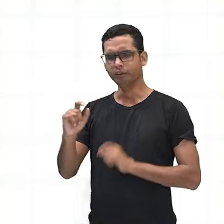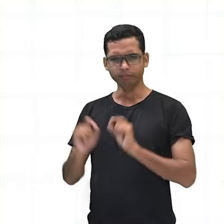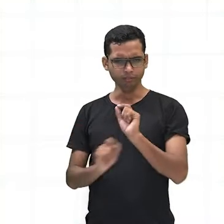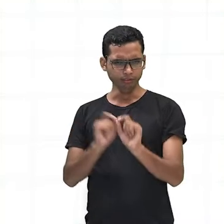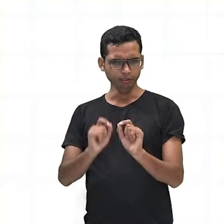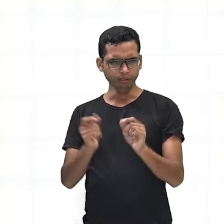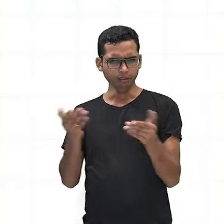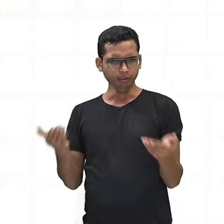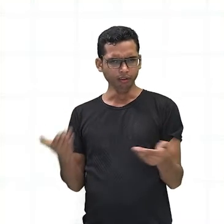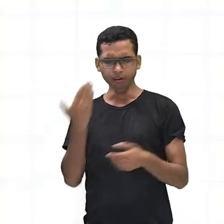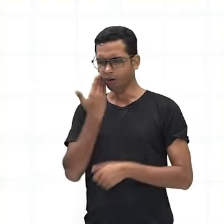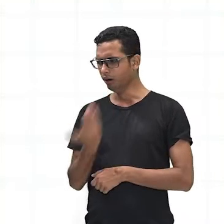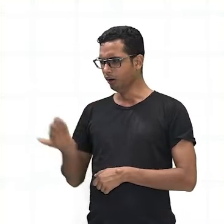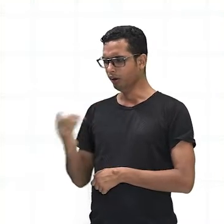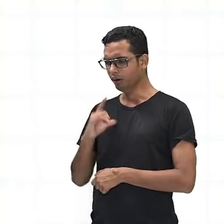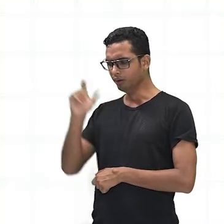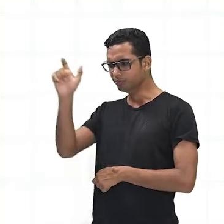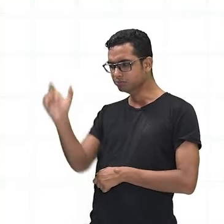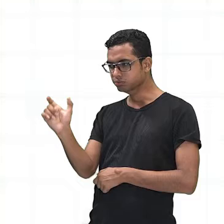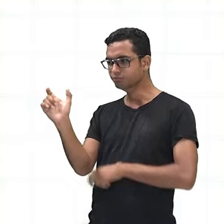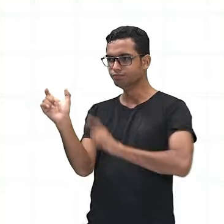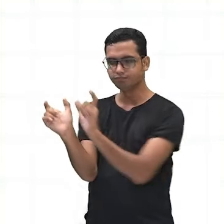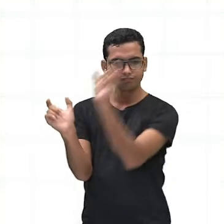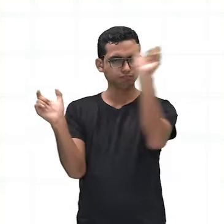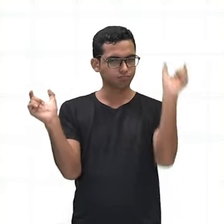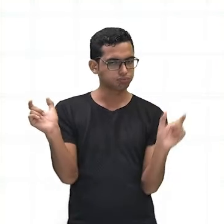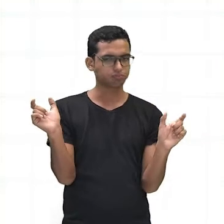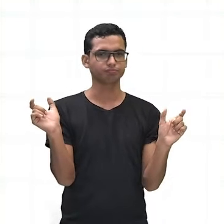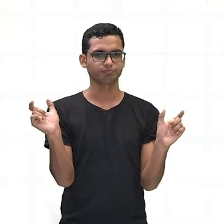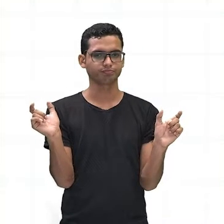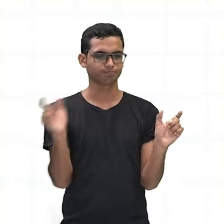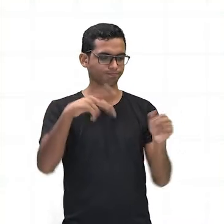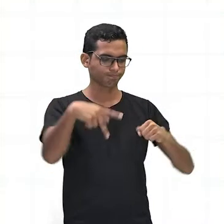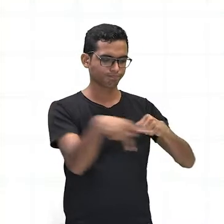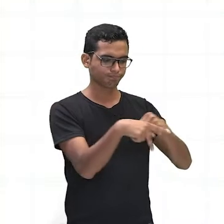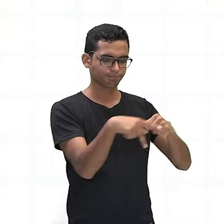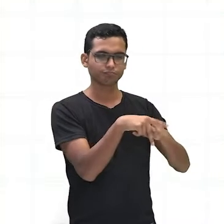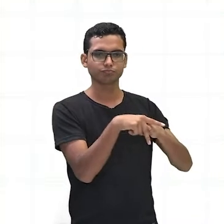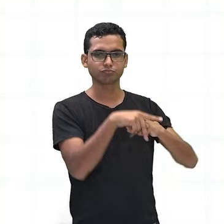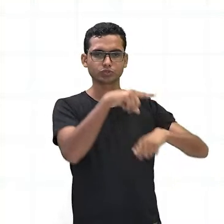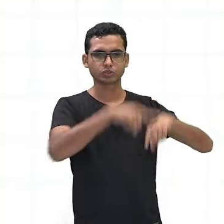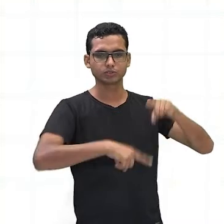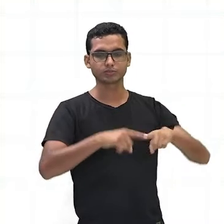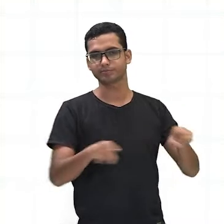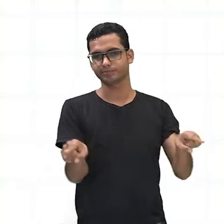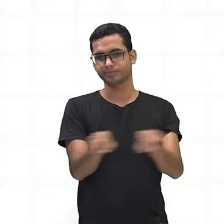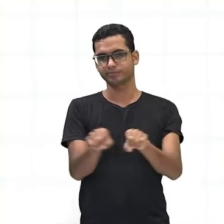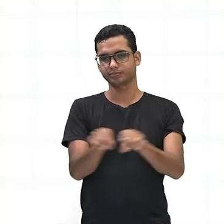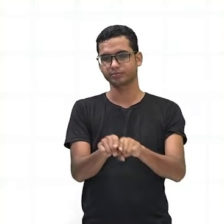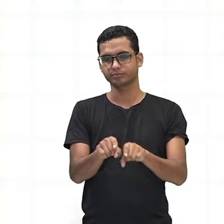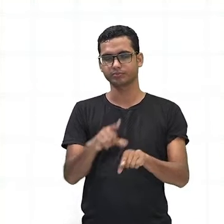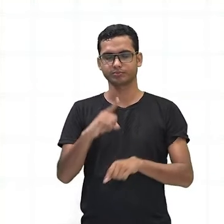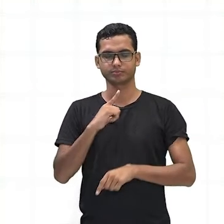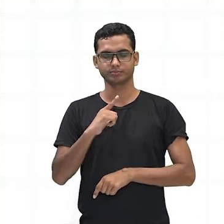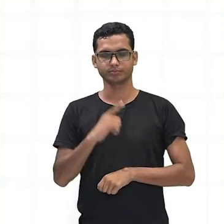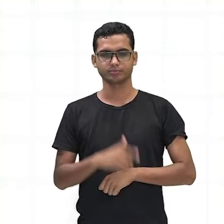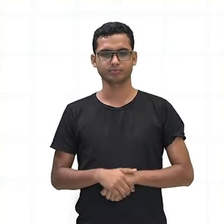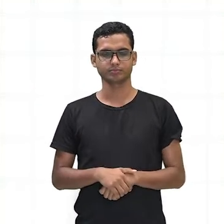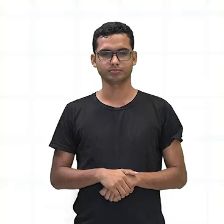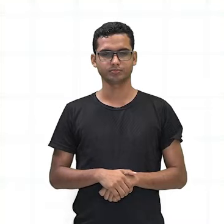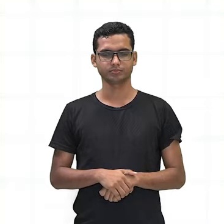relacionado, né, com função de object, com função de objeto.